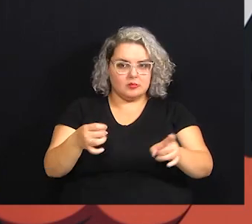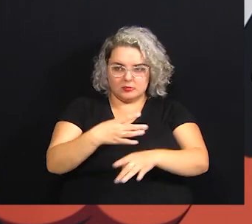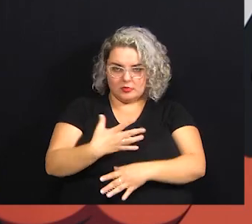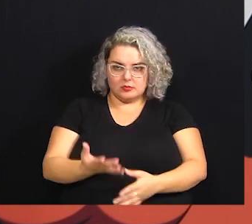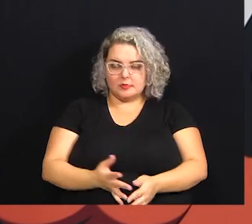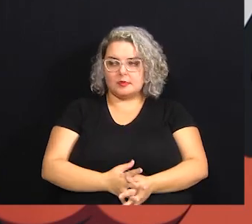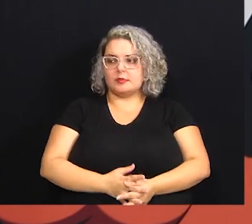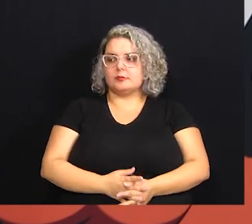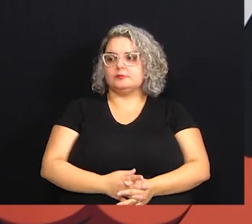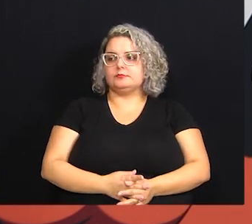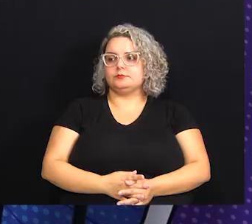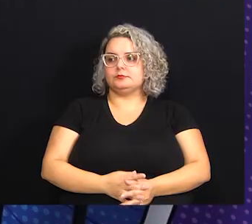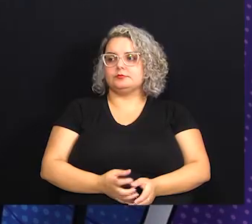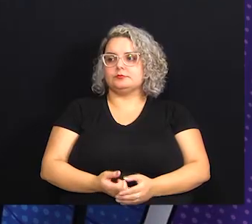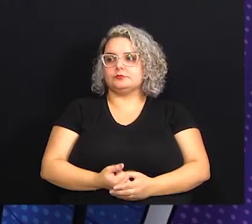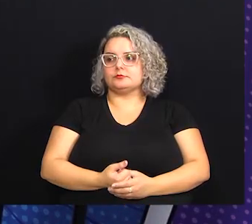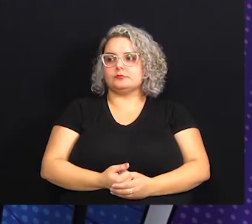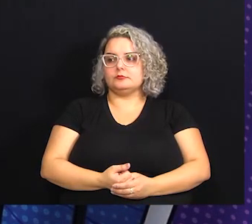meses e ficou pronto.